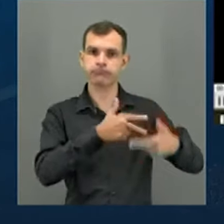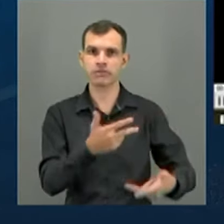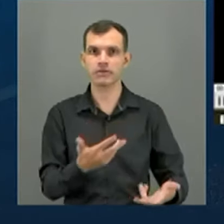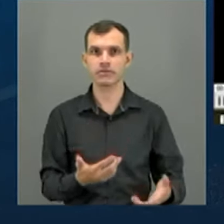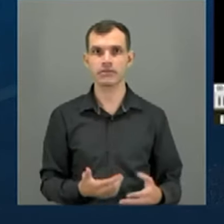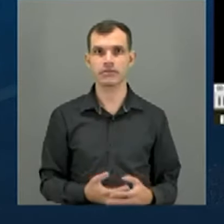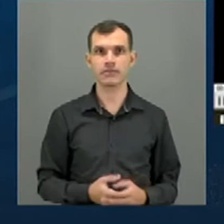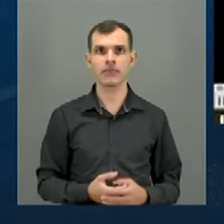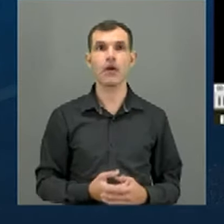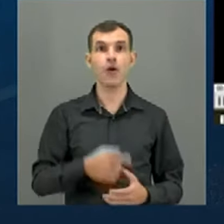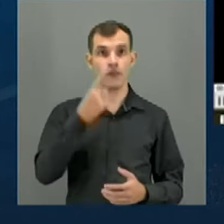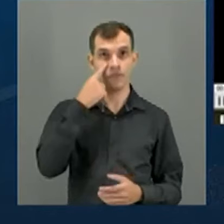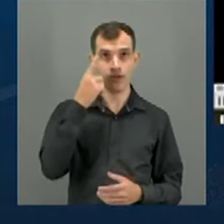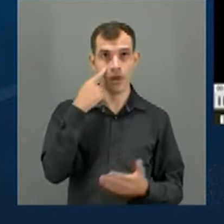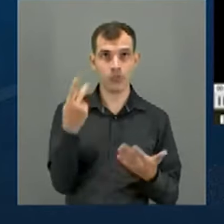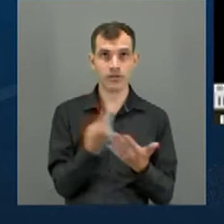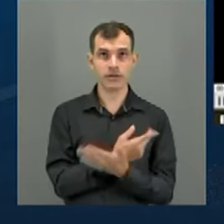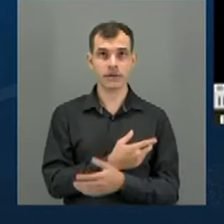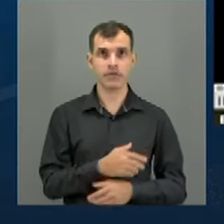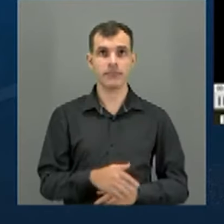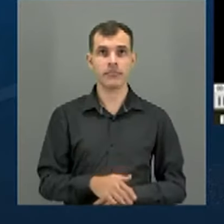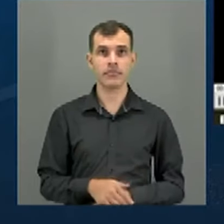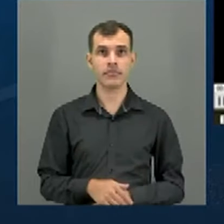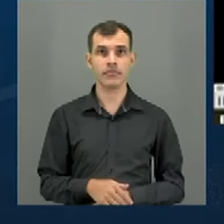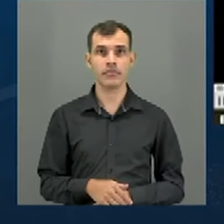o primeiro que aconteceu na parte de baixo, olha lá. Ó.